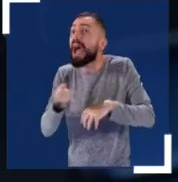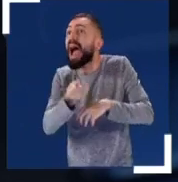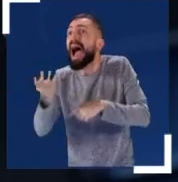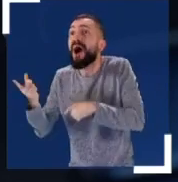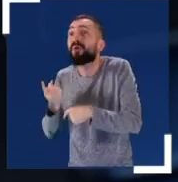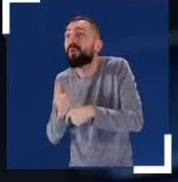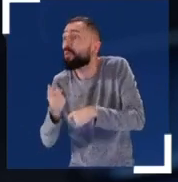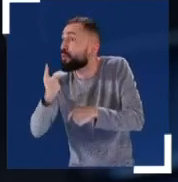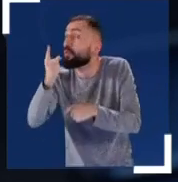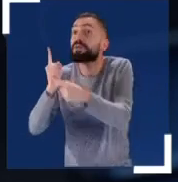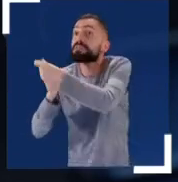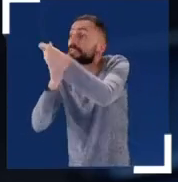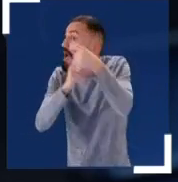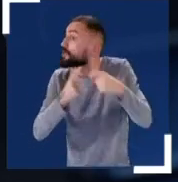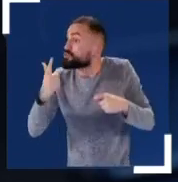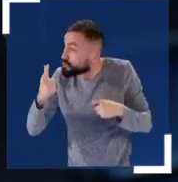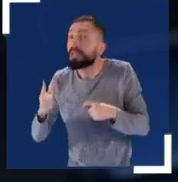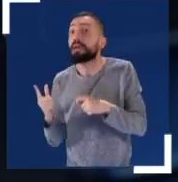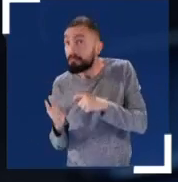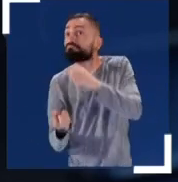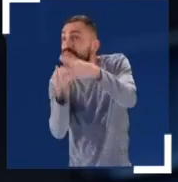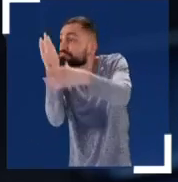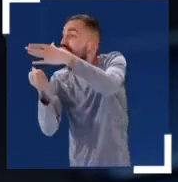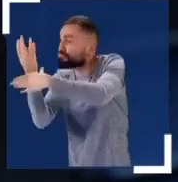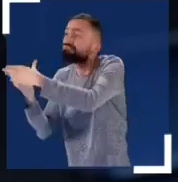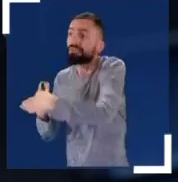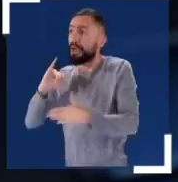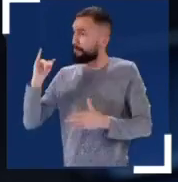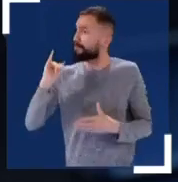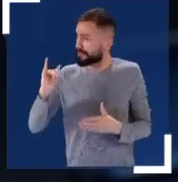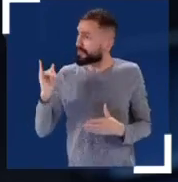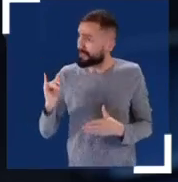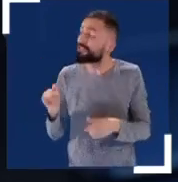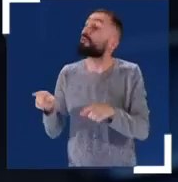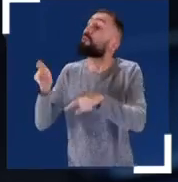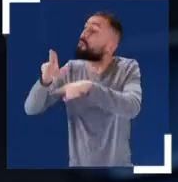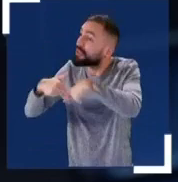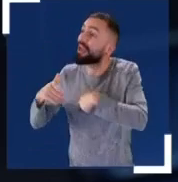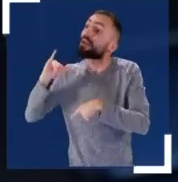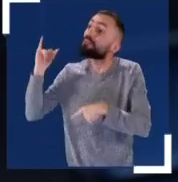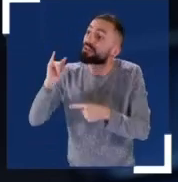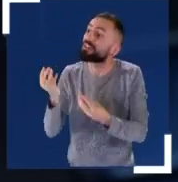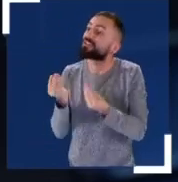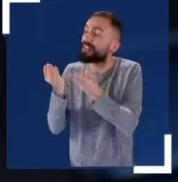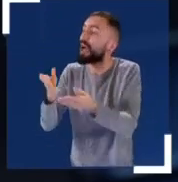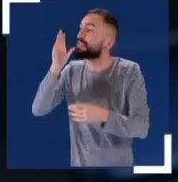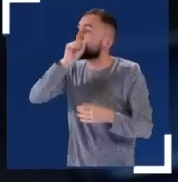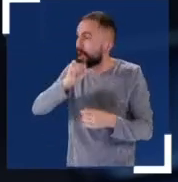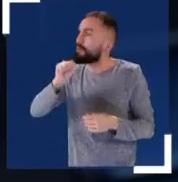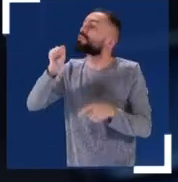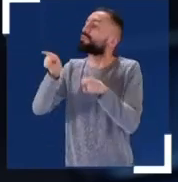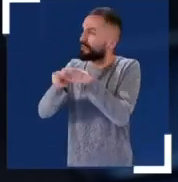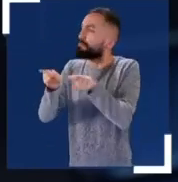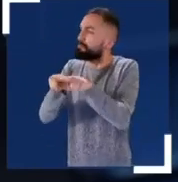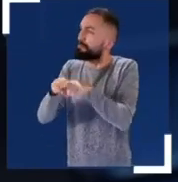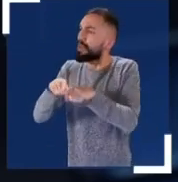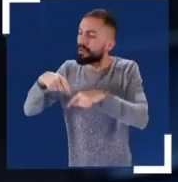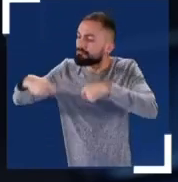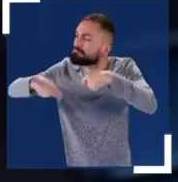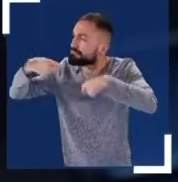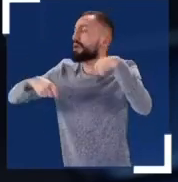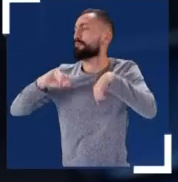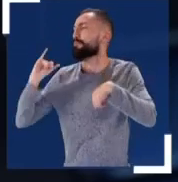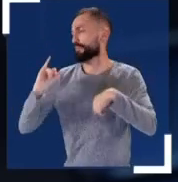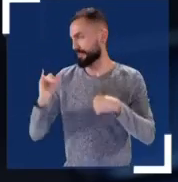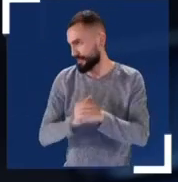está presente e considero válido que ele possa operar e fornecer refeições aos sábados também. Tudo aquilo que